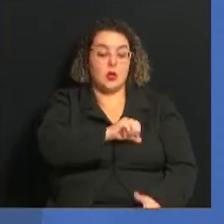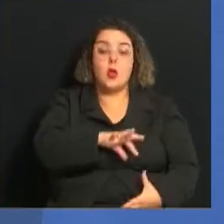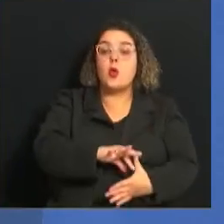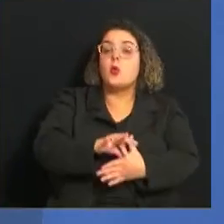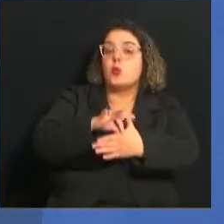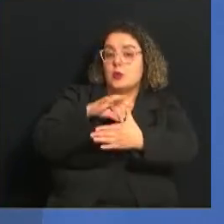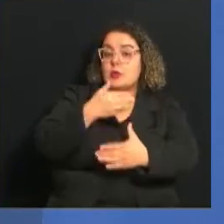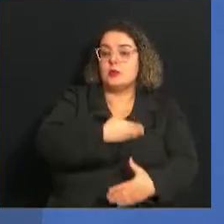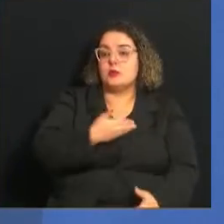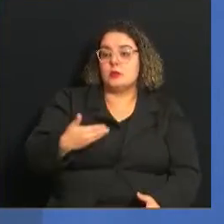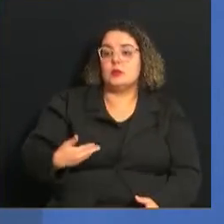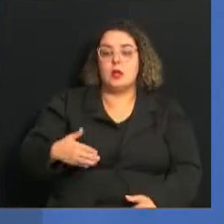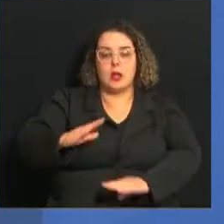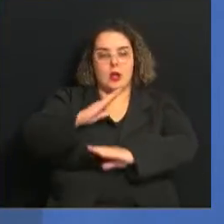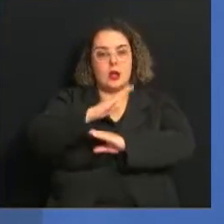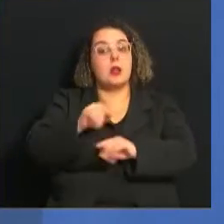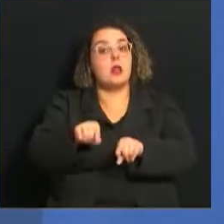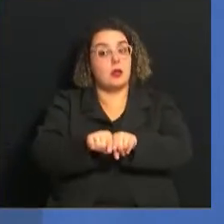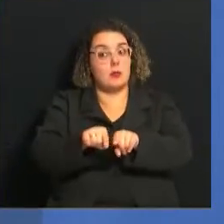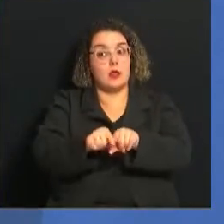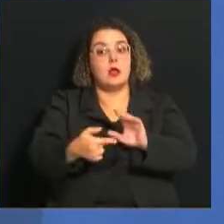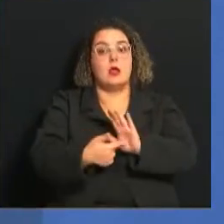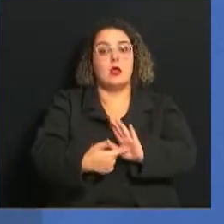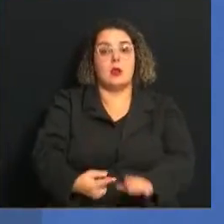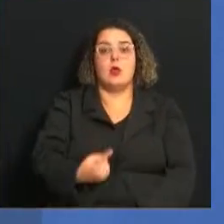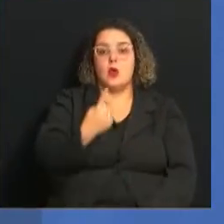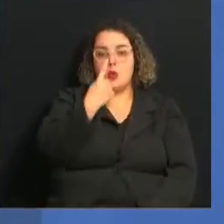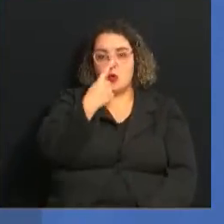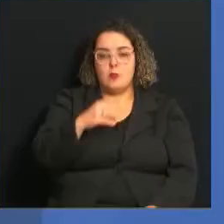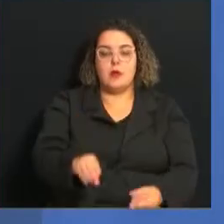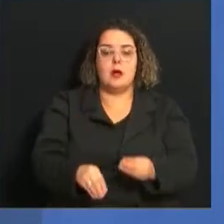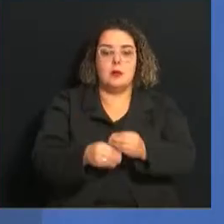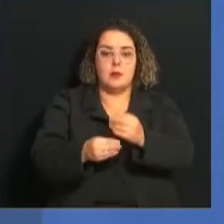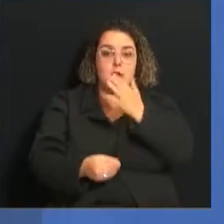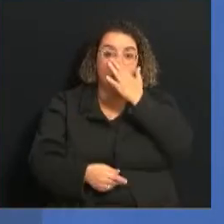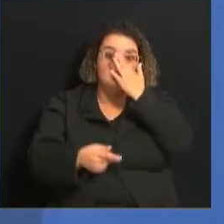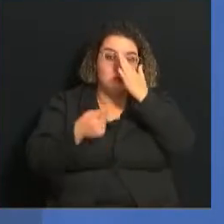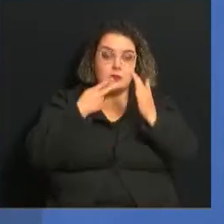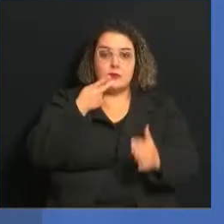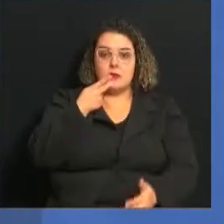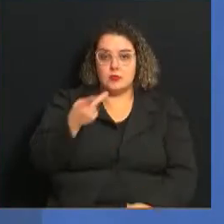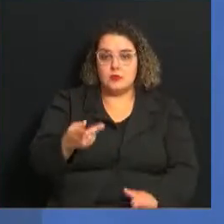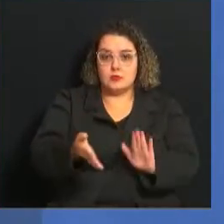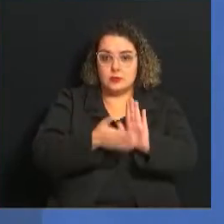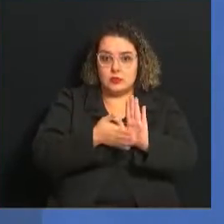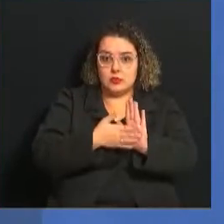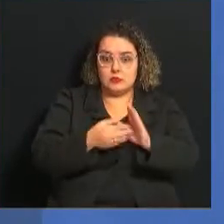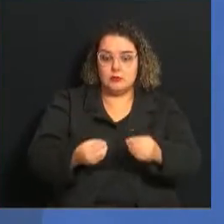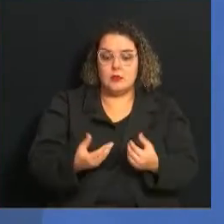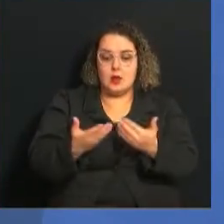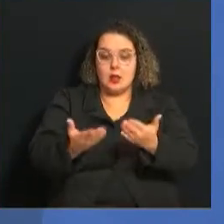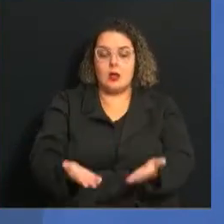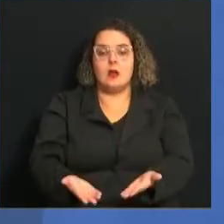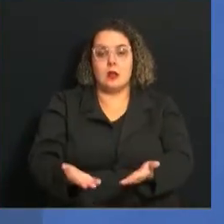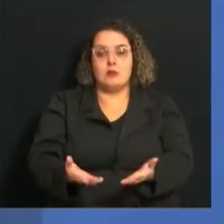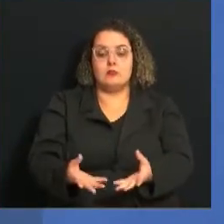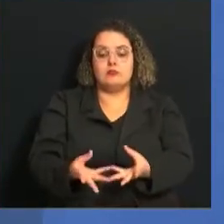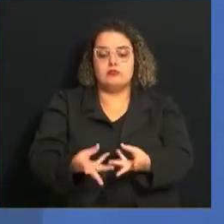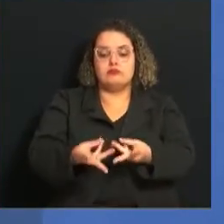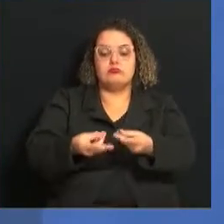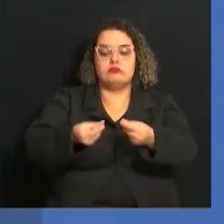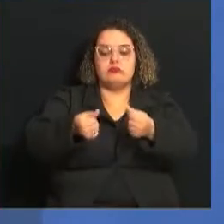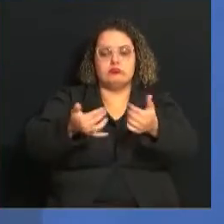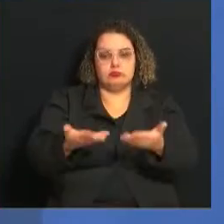governo na Câmara, também apresentou uma emenda. Ele falou das propostas apresentadas para que se aperfeiçoem